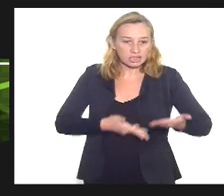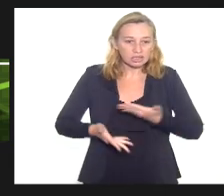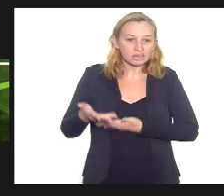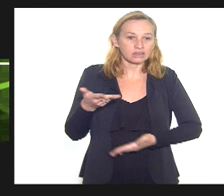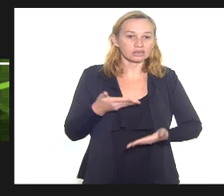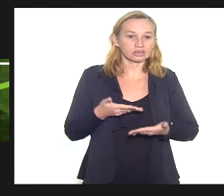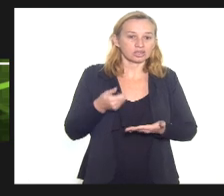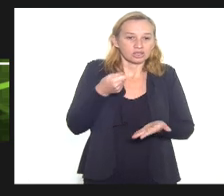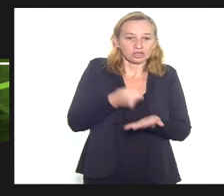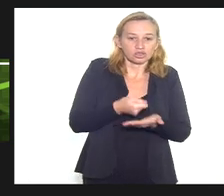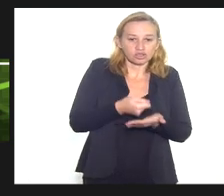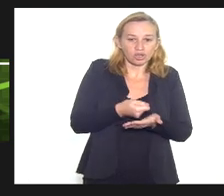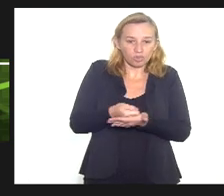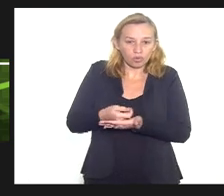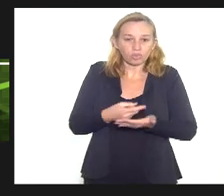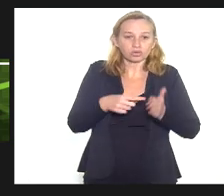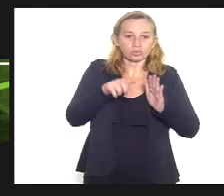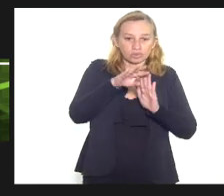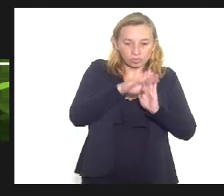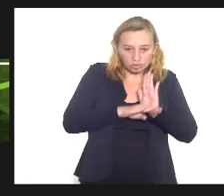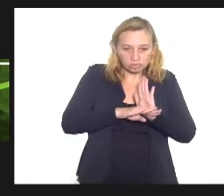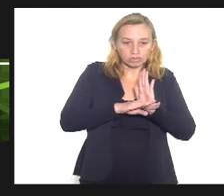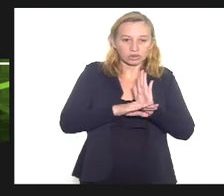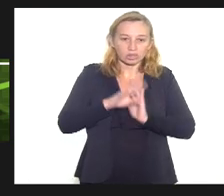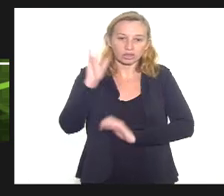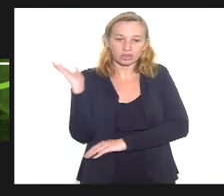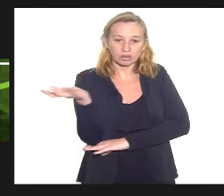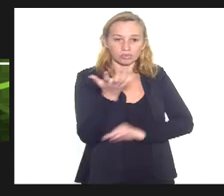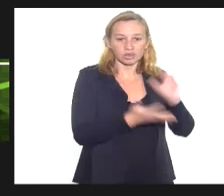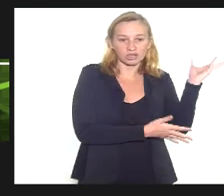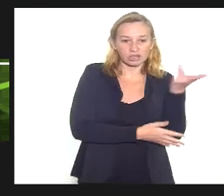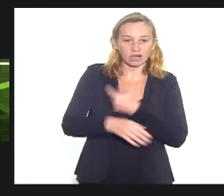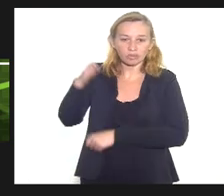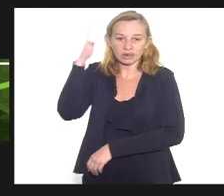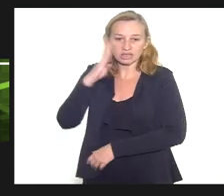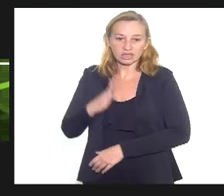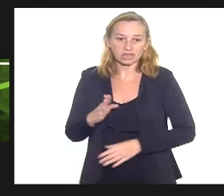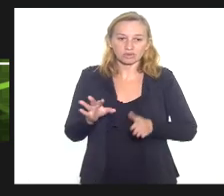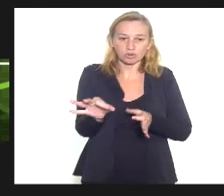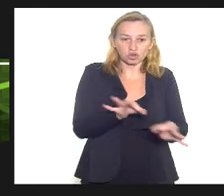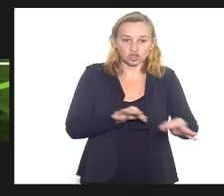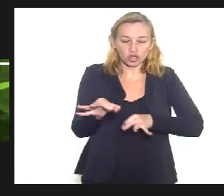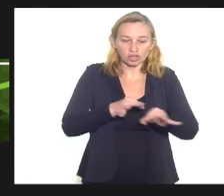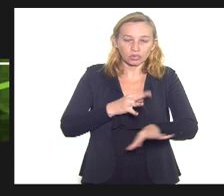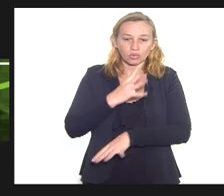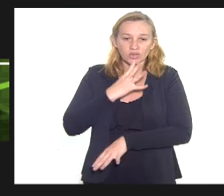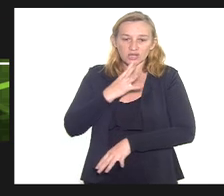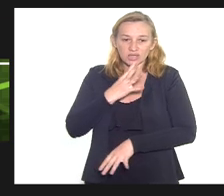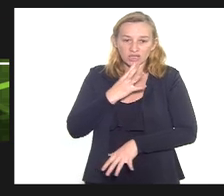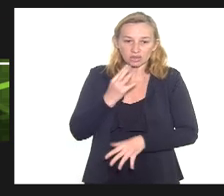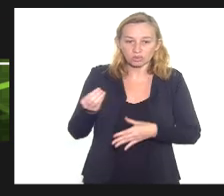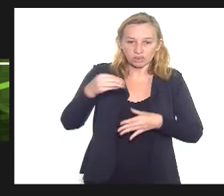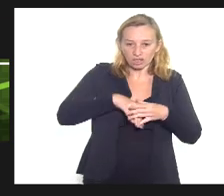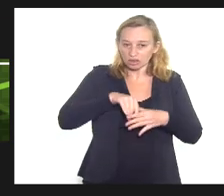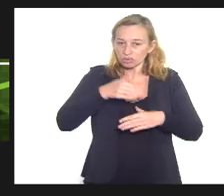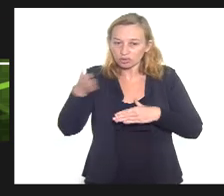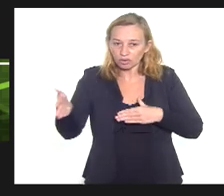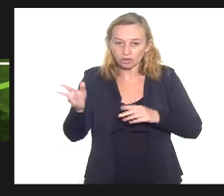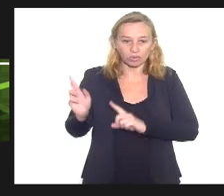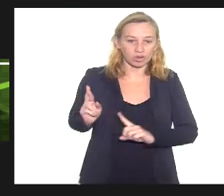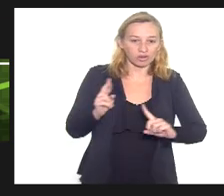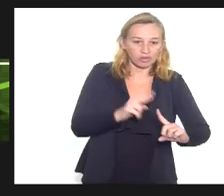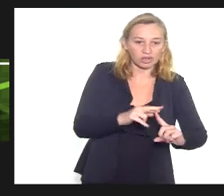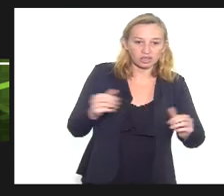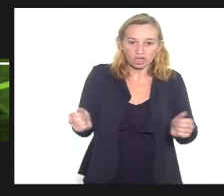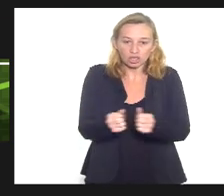com exigências do licenciamento ambiental brasileiro, projetos que são reconhecidos internamente e externamente como referência junto